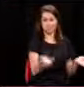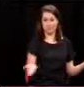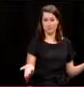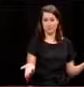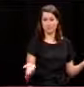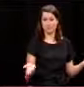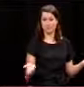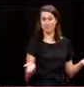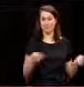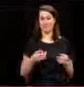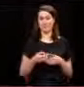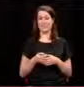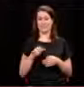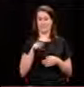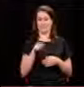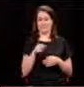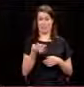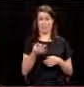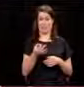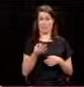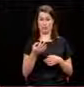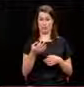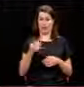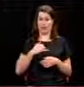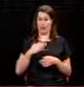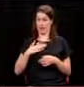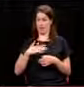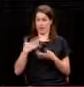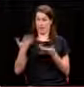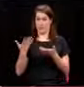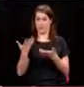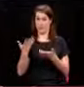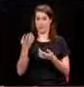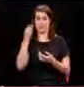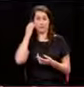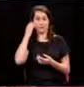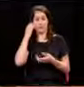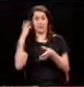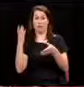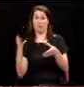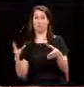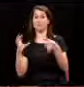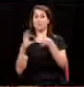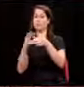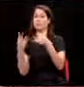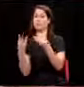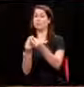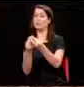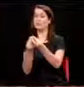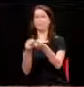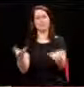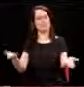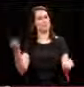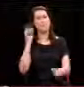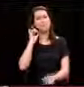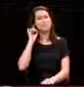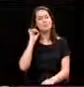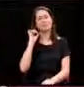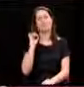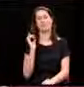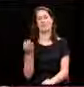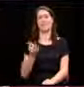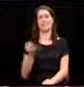como dizia há pouco, importantíssima, porque permite que realmente o surdo fale connosco tranquilamente sem estar a olhar para o custo da chamada, porque vamos imaginar uma chamada a 30